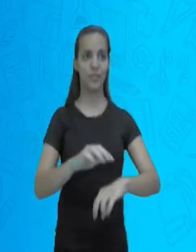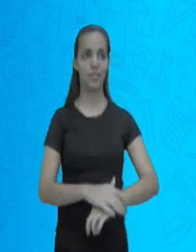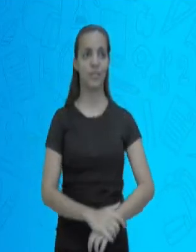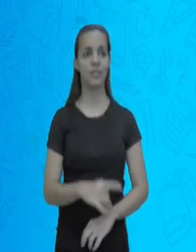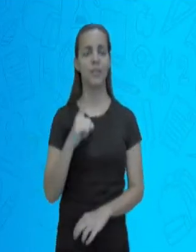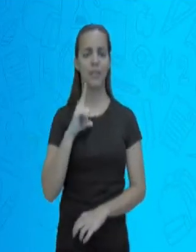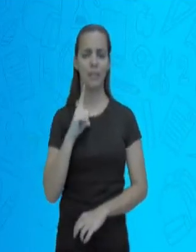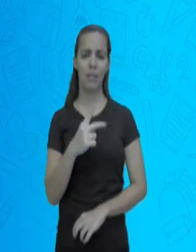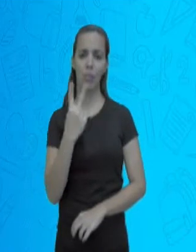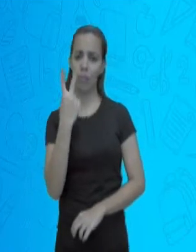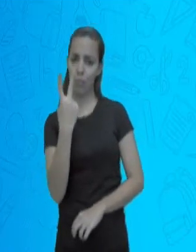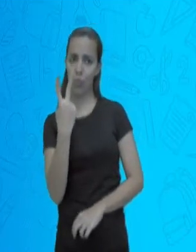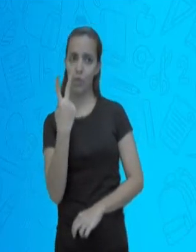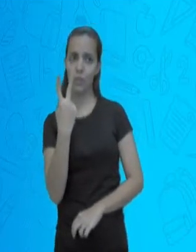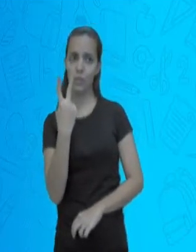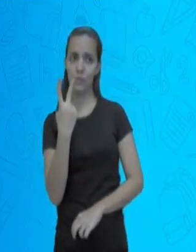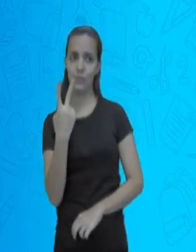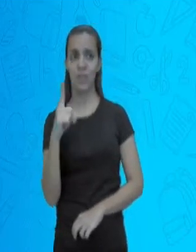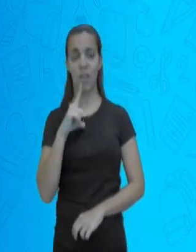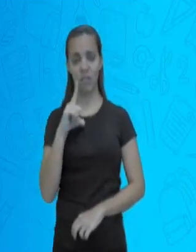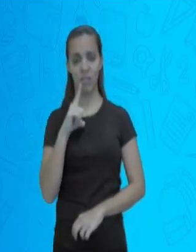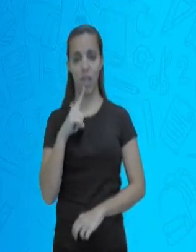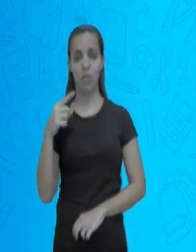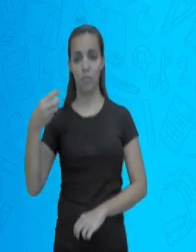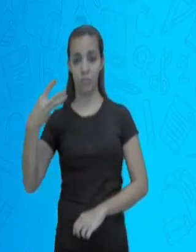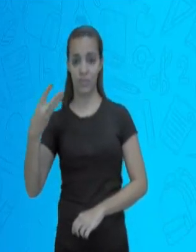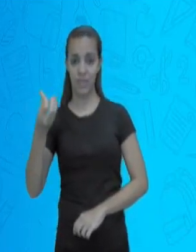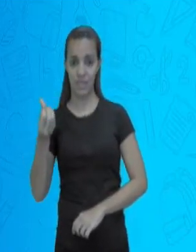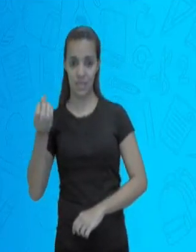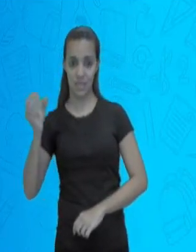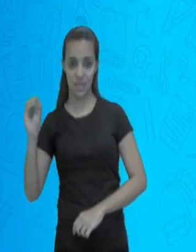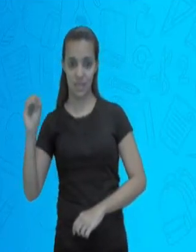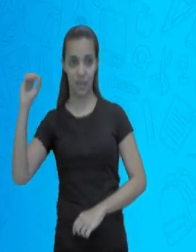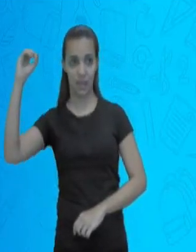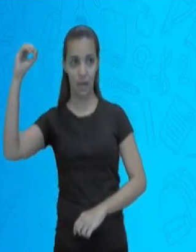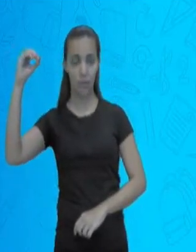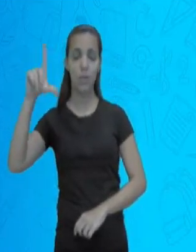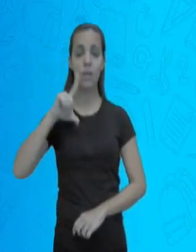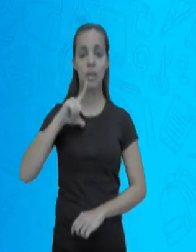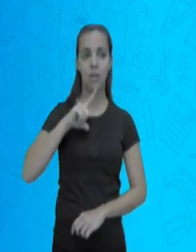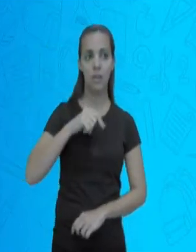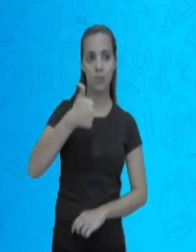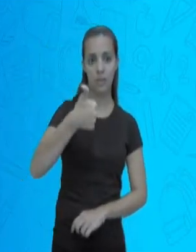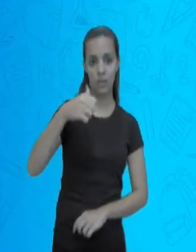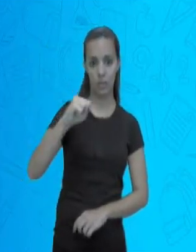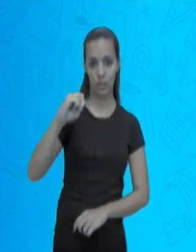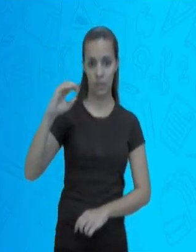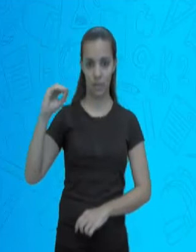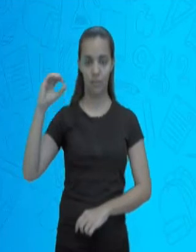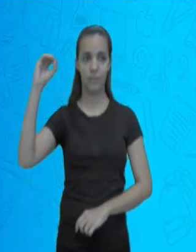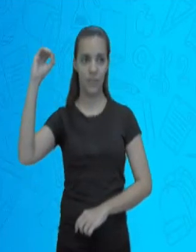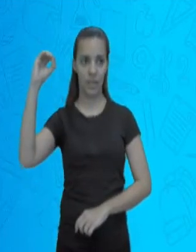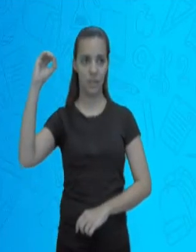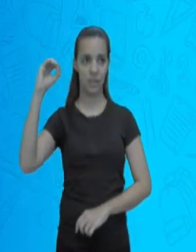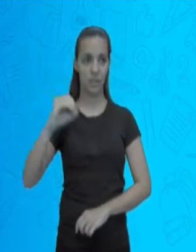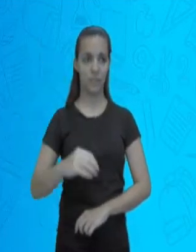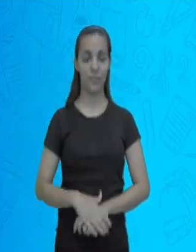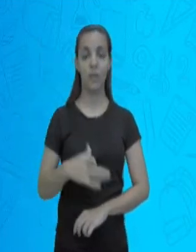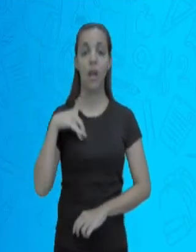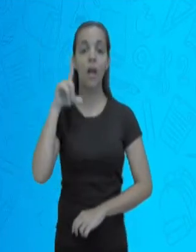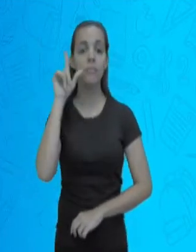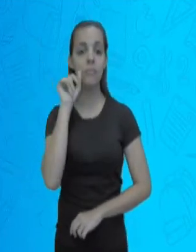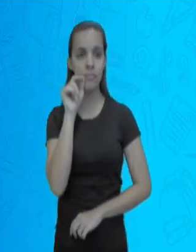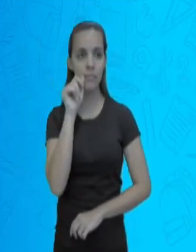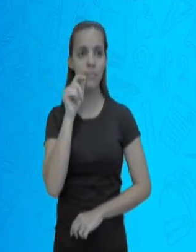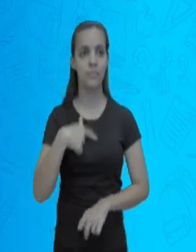tipos de transferidor. Eu tenho esse aqui, de 360 graus, e eu tenho esse, de 180 graus. Lápis e